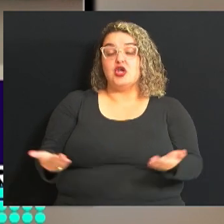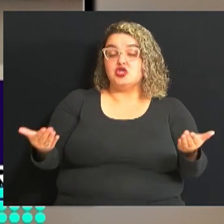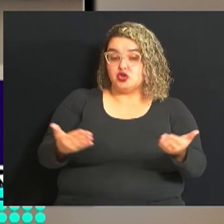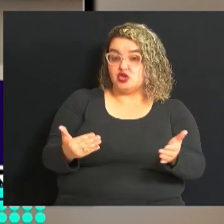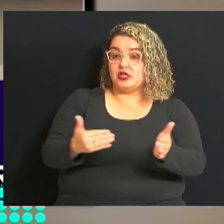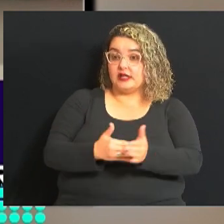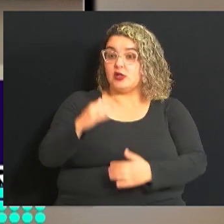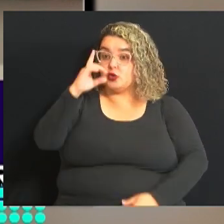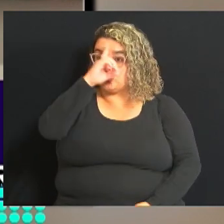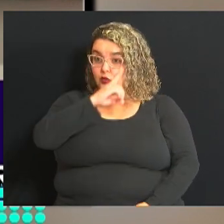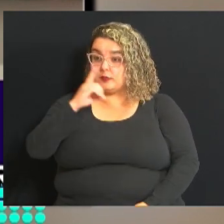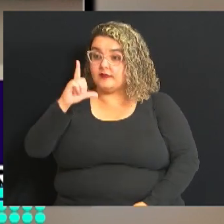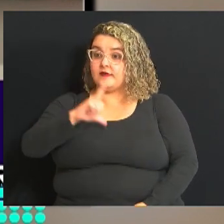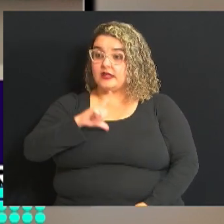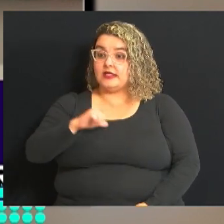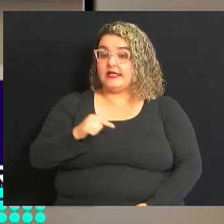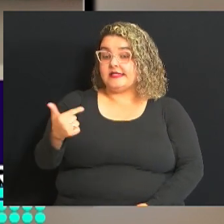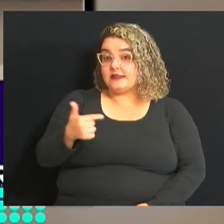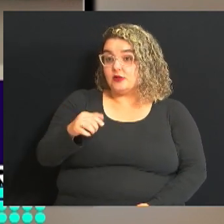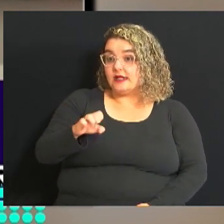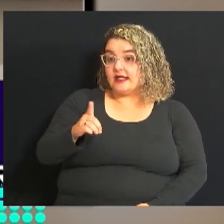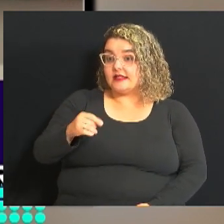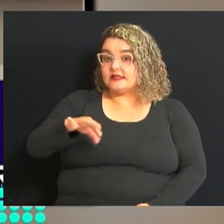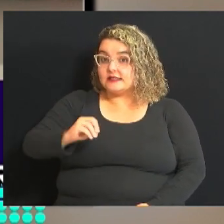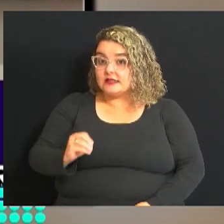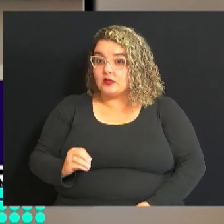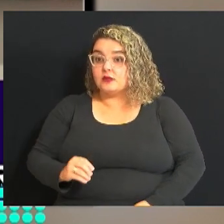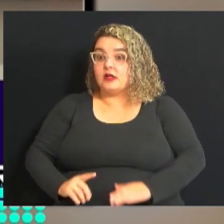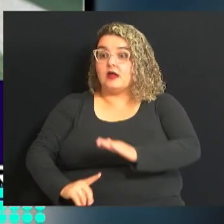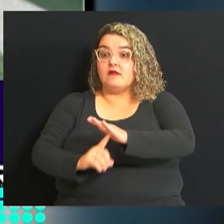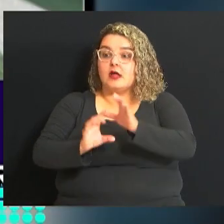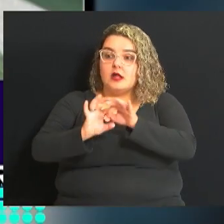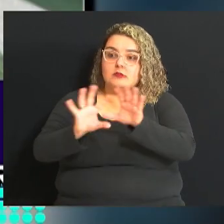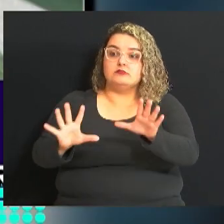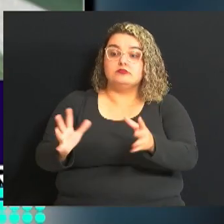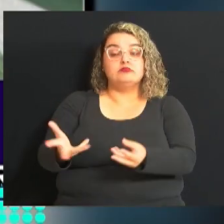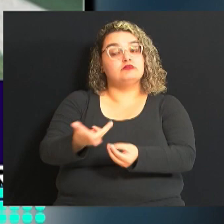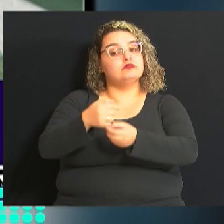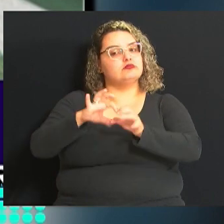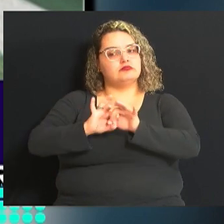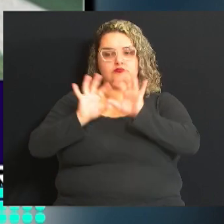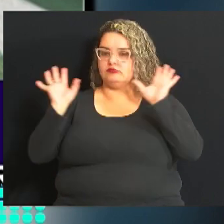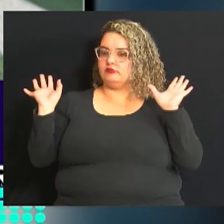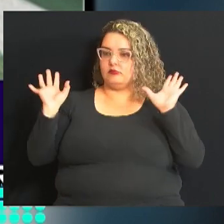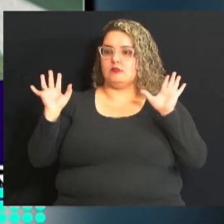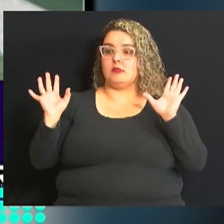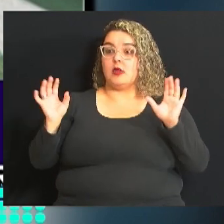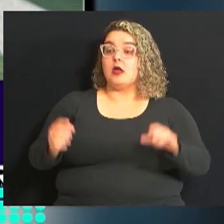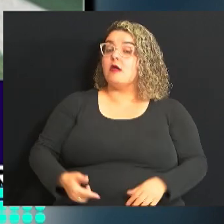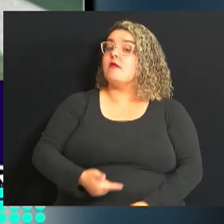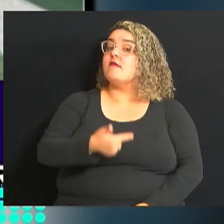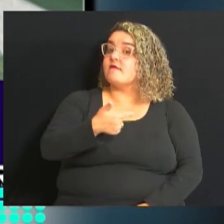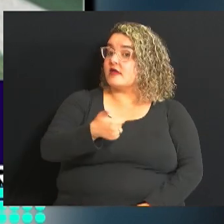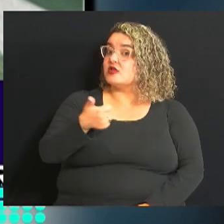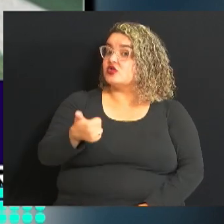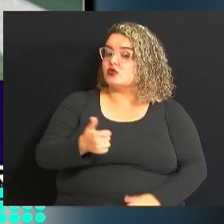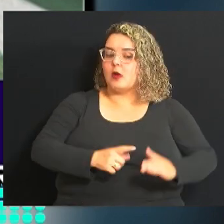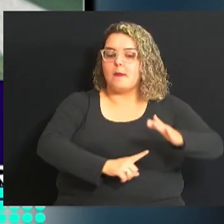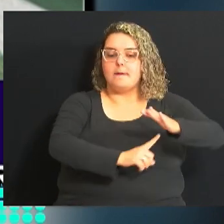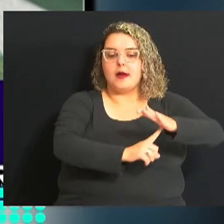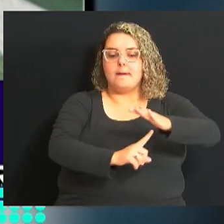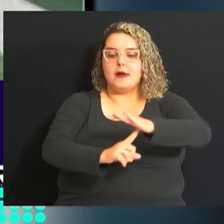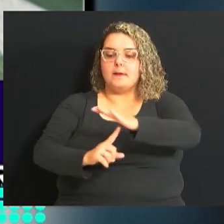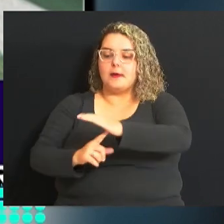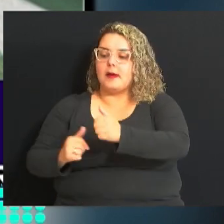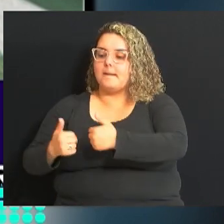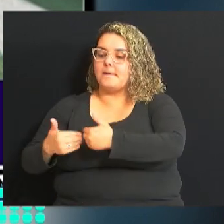ter segunda edição da Feira Livre de Arte Independente. Serão pelo menos 21 expositores no